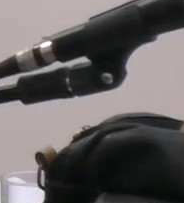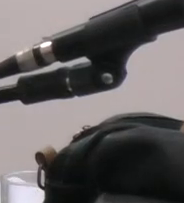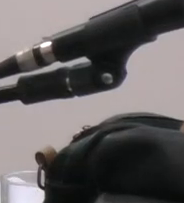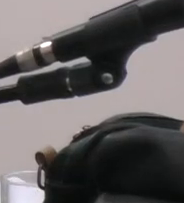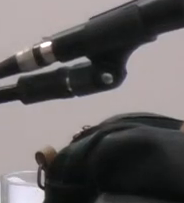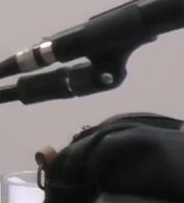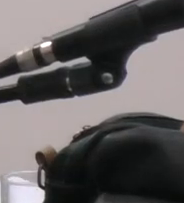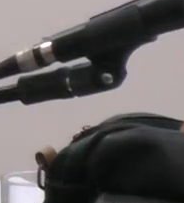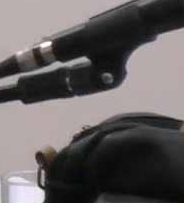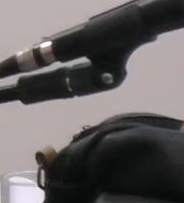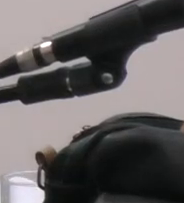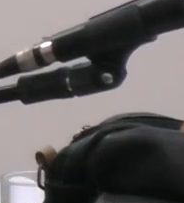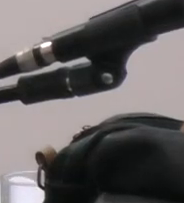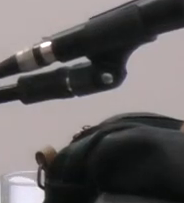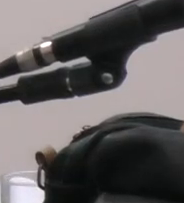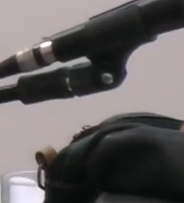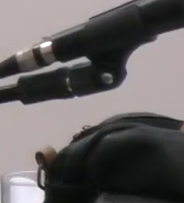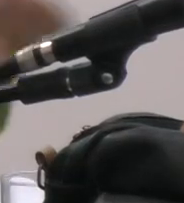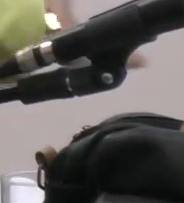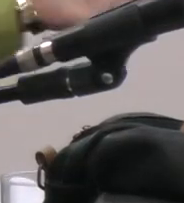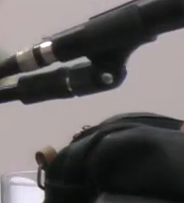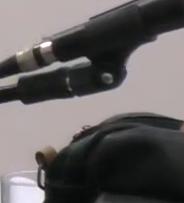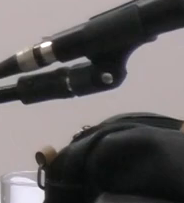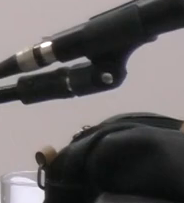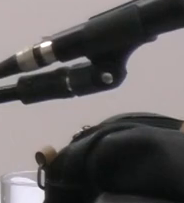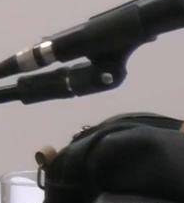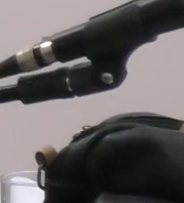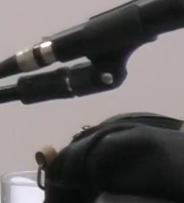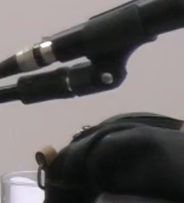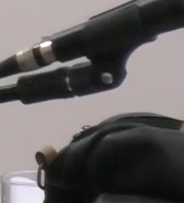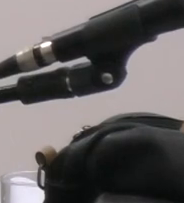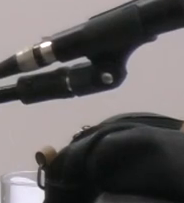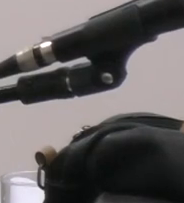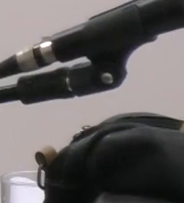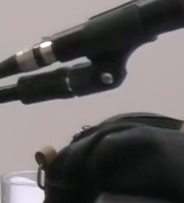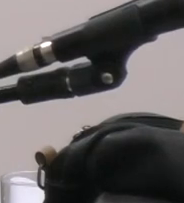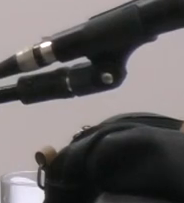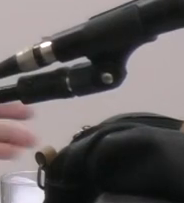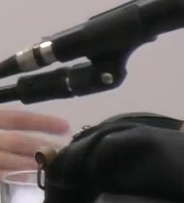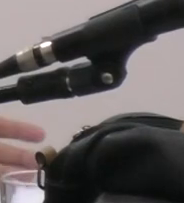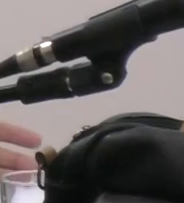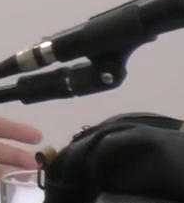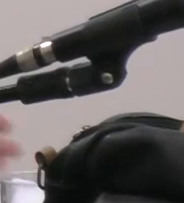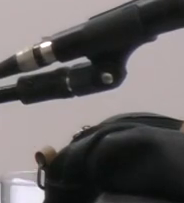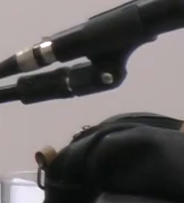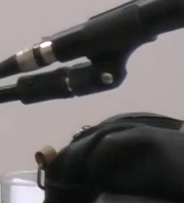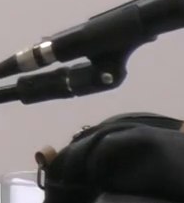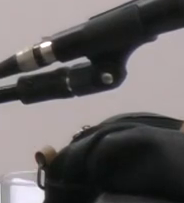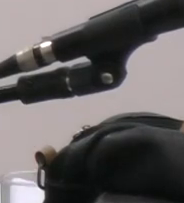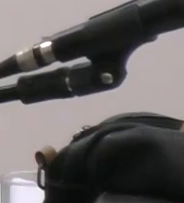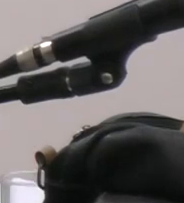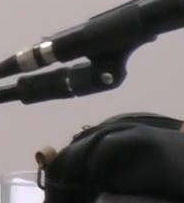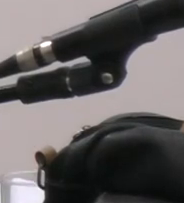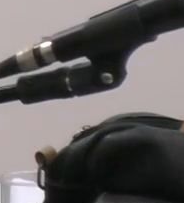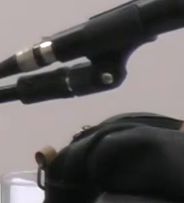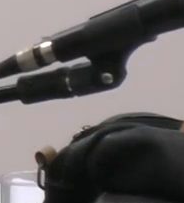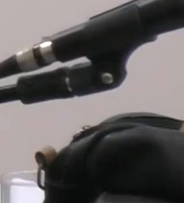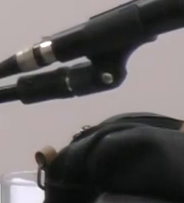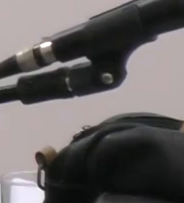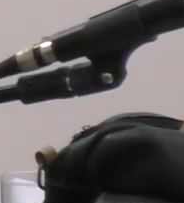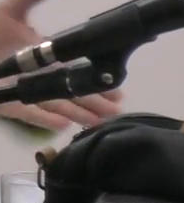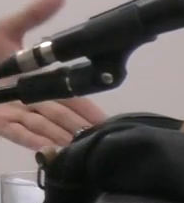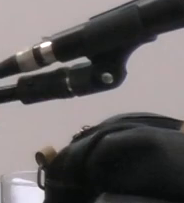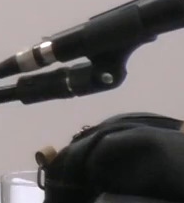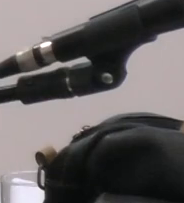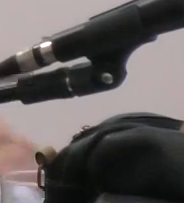deodalto estamos voltando novamente a mesma lenga lenga é a mesma lenga lenga nem a Marinha que tem que fazer a força da